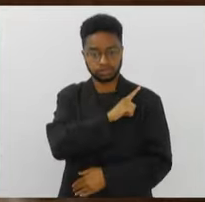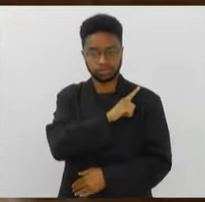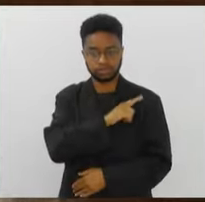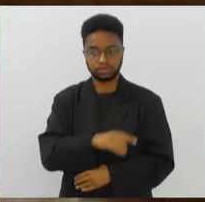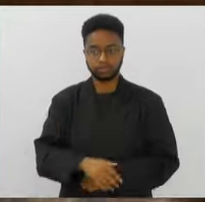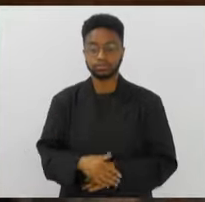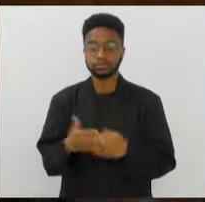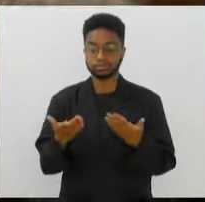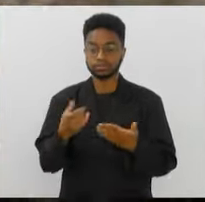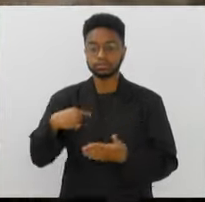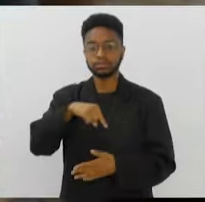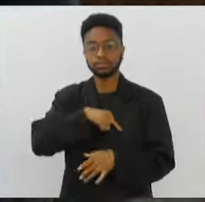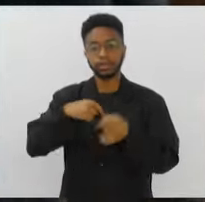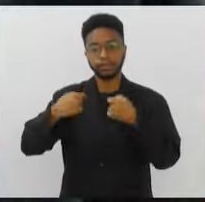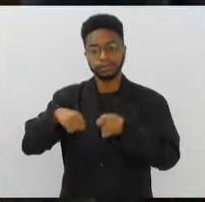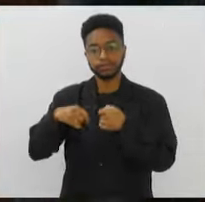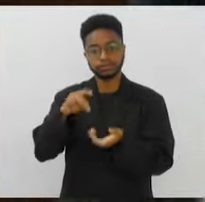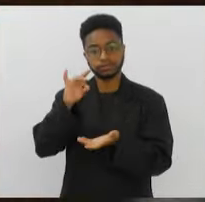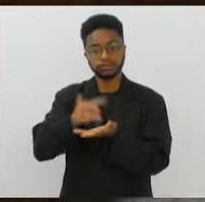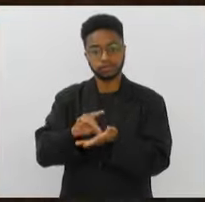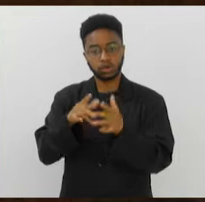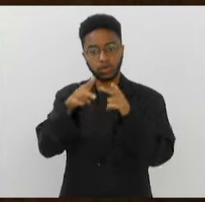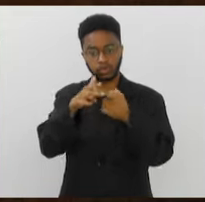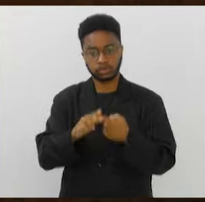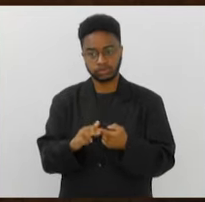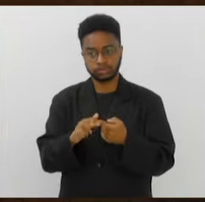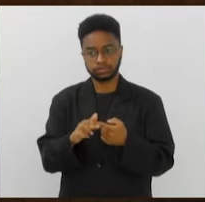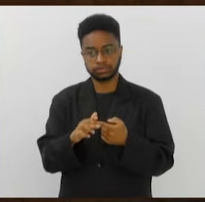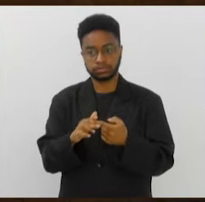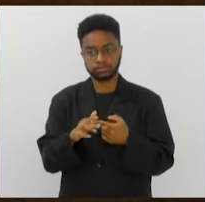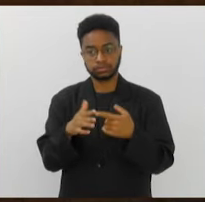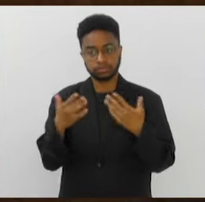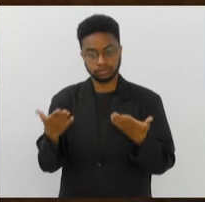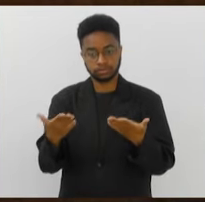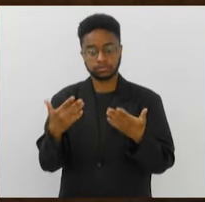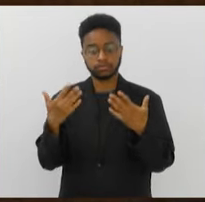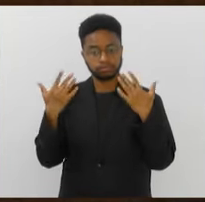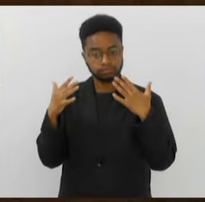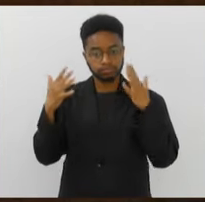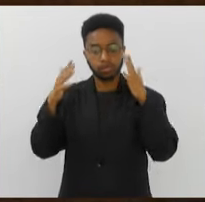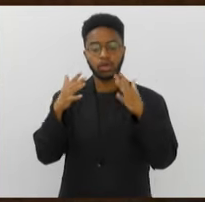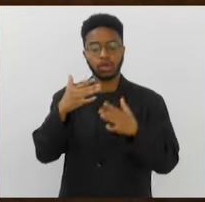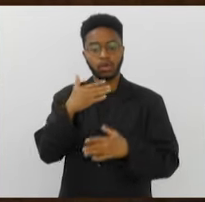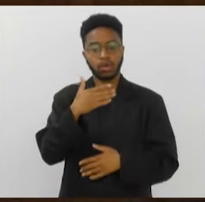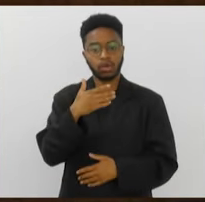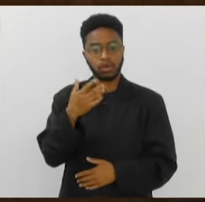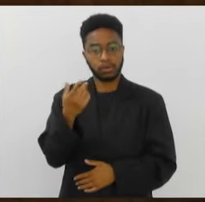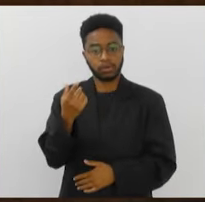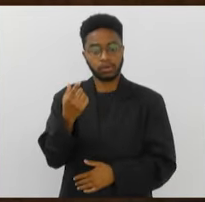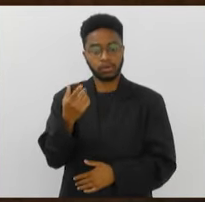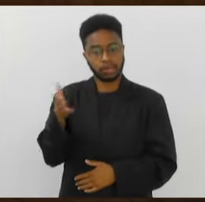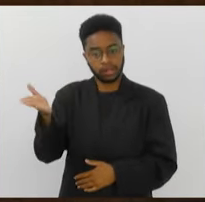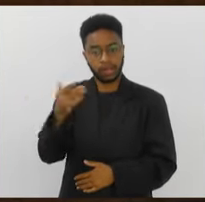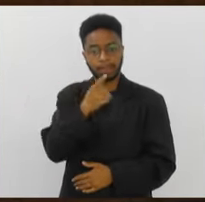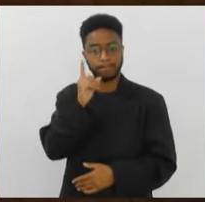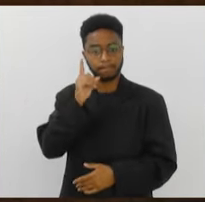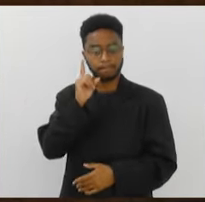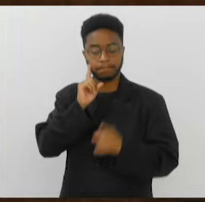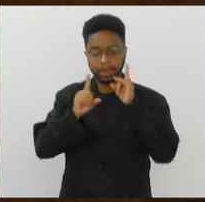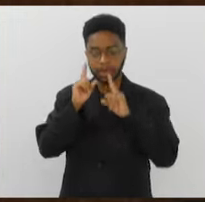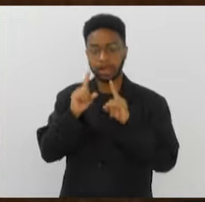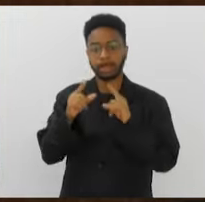e que a gente precisa efetivamente corrigir. Então, viva o governo de Maricá, viva a moeda Mumbuca, não tem corrupção